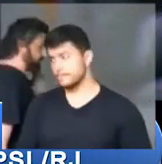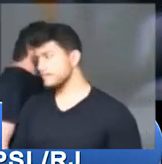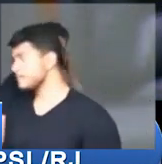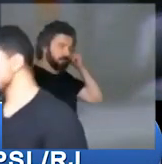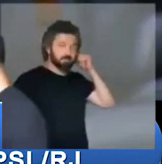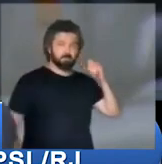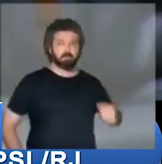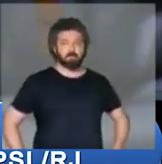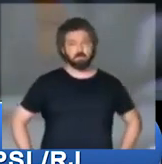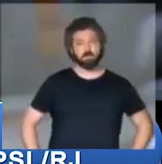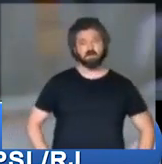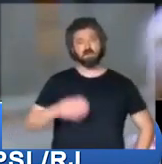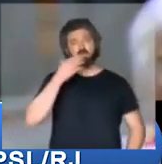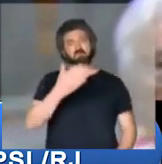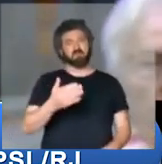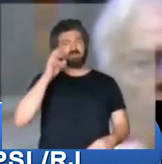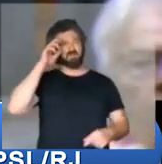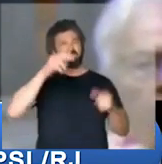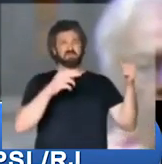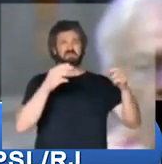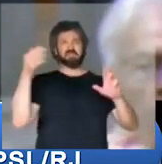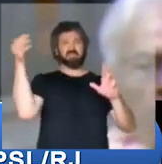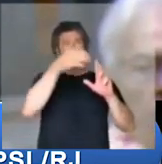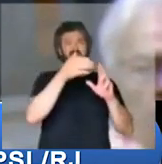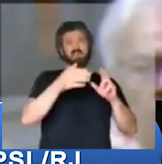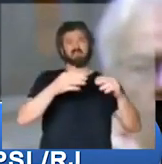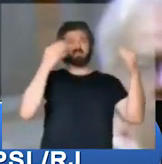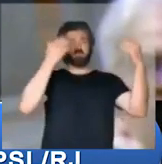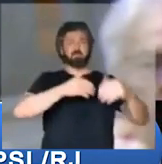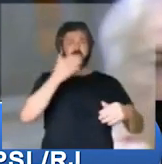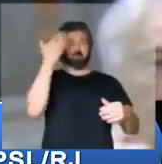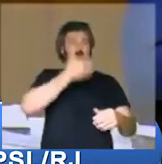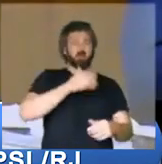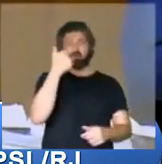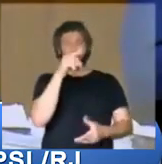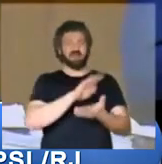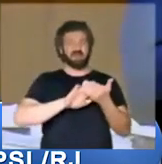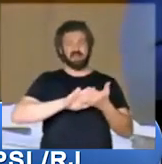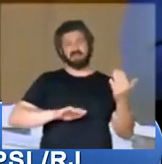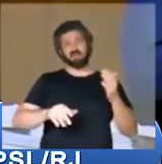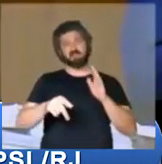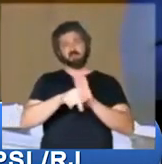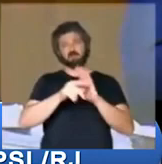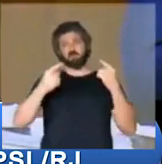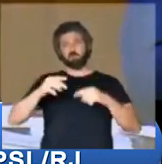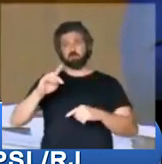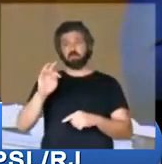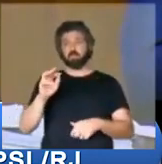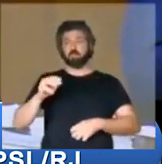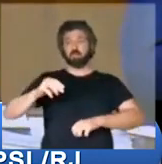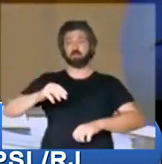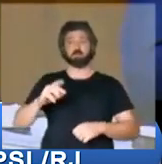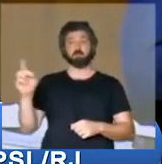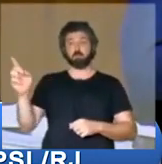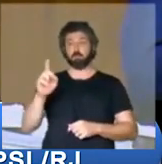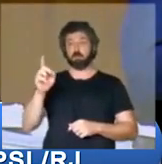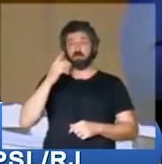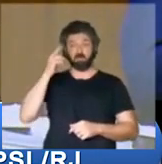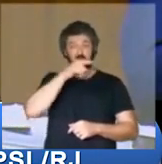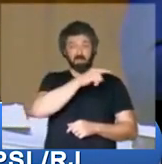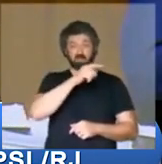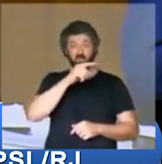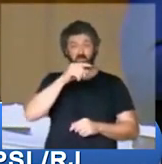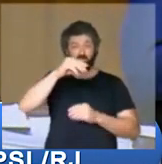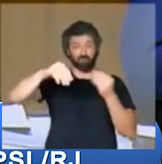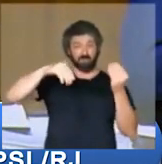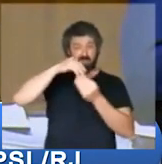fosse retirado essas referências sem provas do Partido dos Trabalhadores. Deputado, não é o deputado que apareceu no Fantástico, foi outro. Vossa